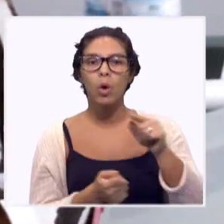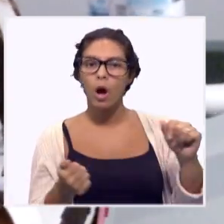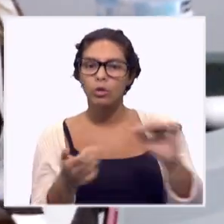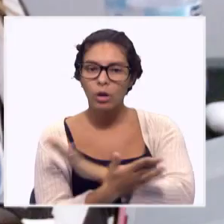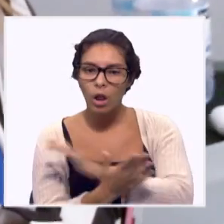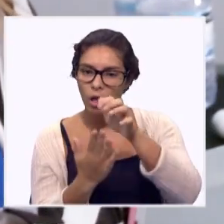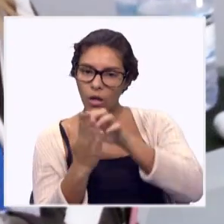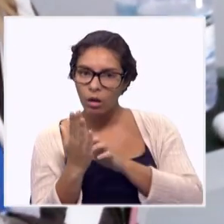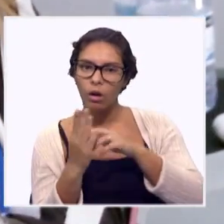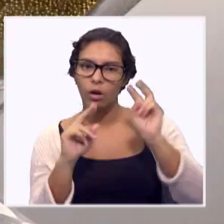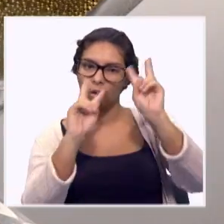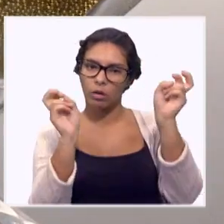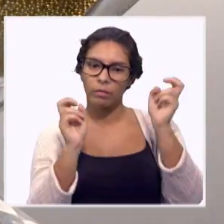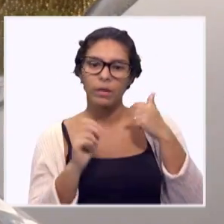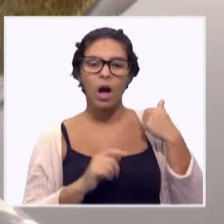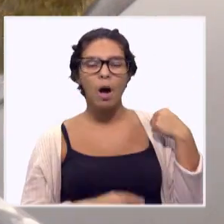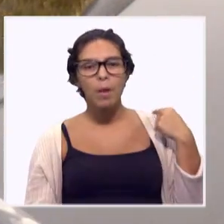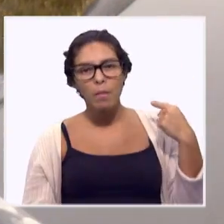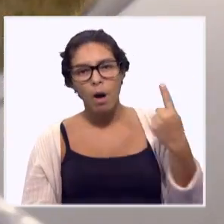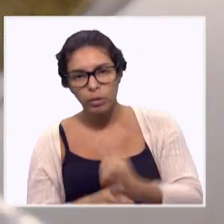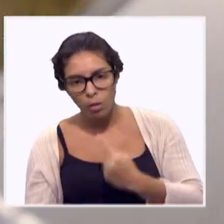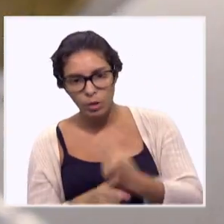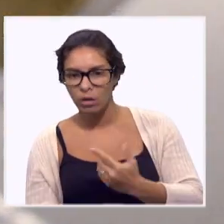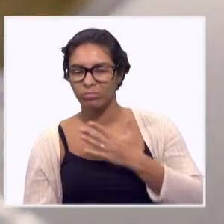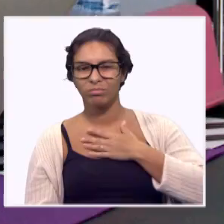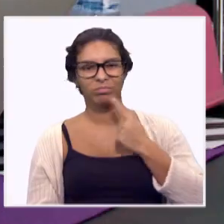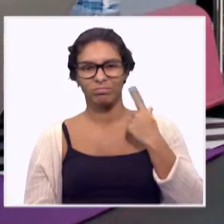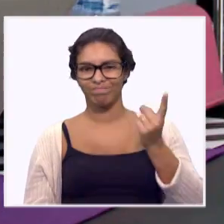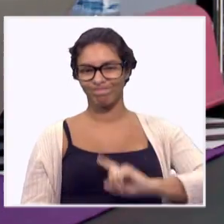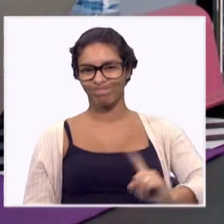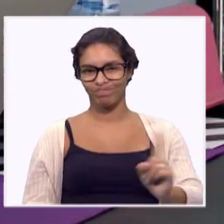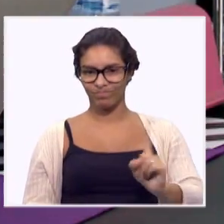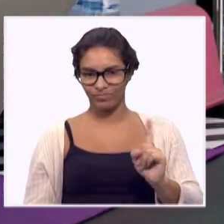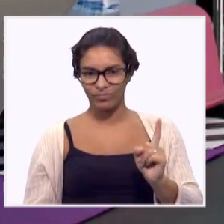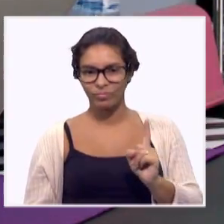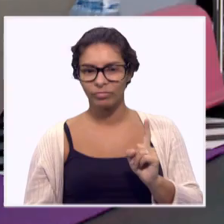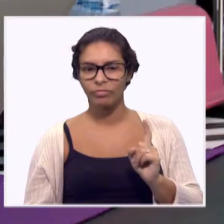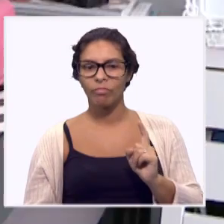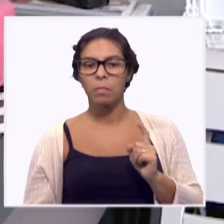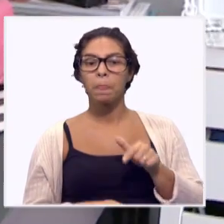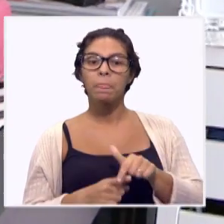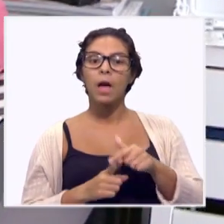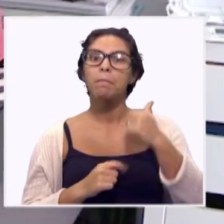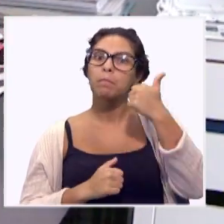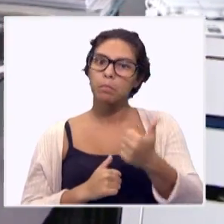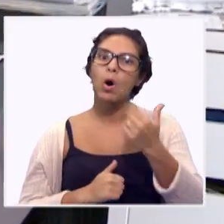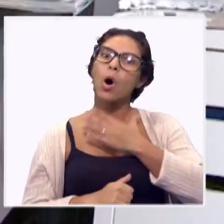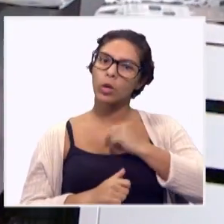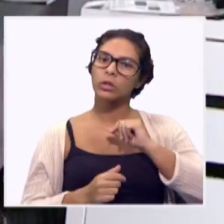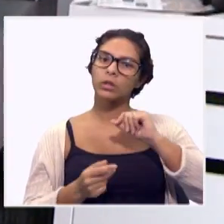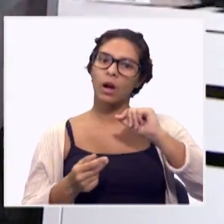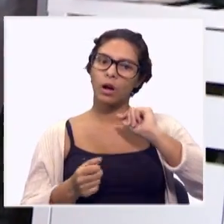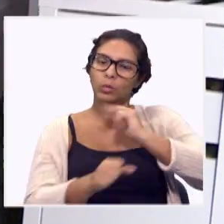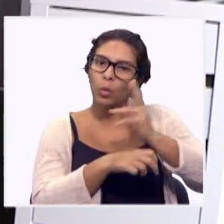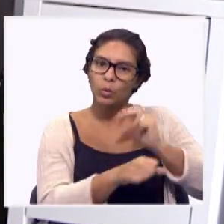que saia, e isso é bom, não há rotinas, eu não gosto de rotinas, é algo que nunca gostei. E aqui é bom,